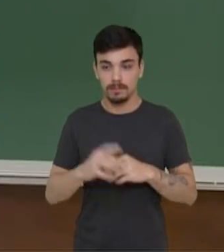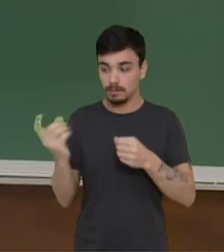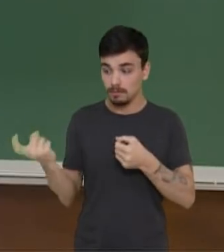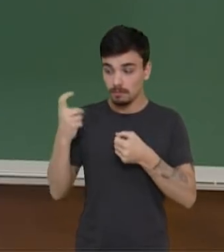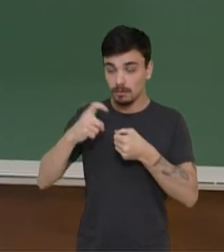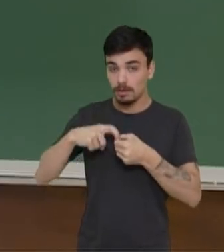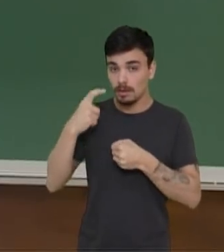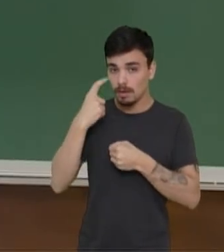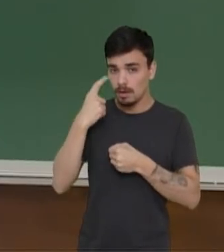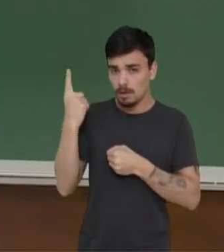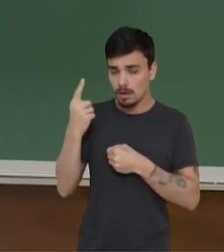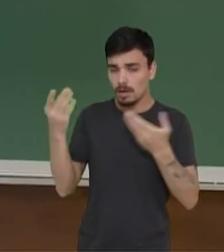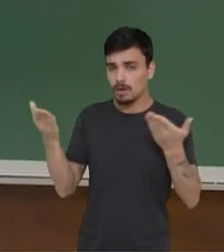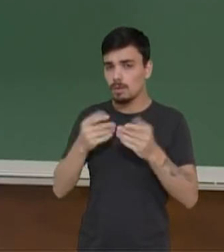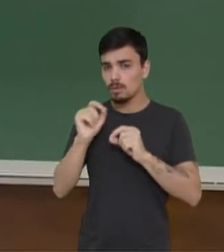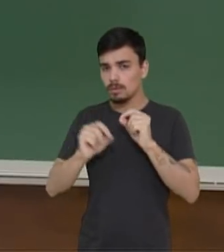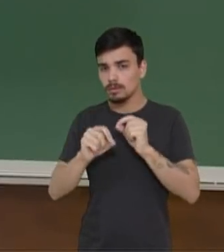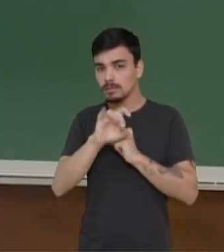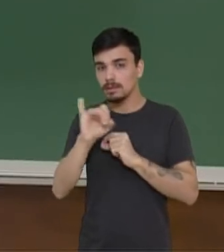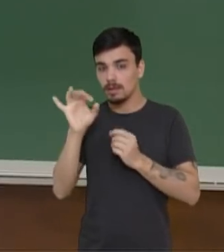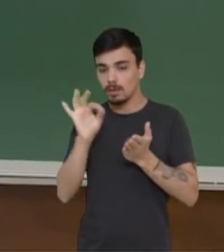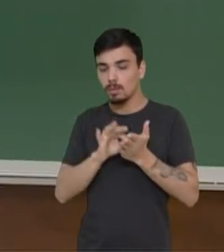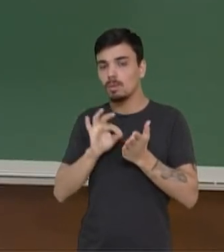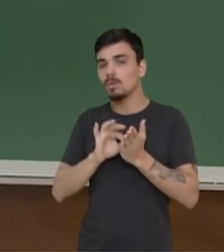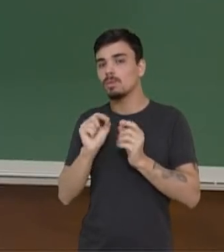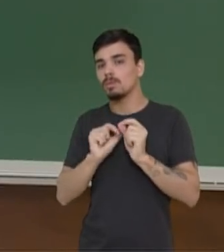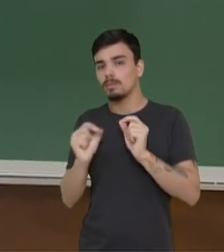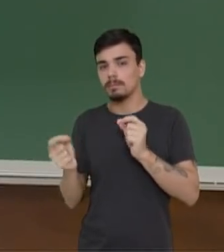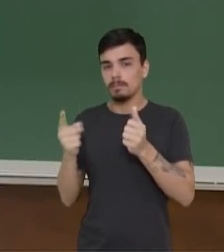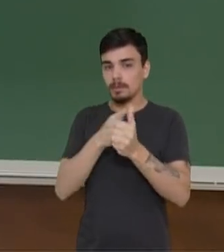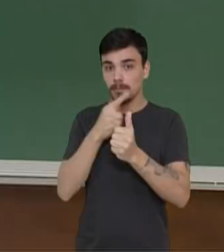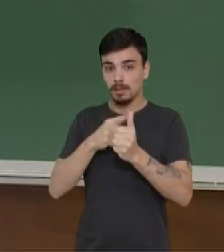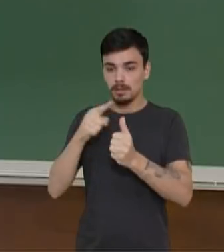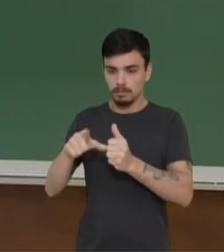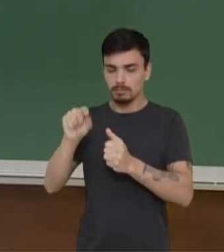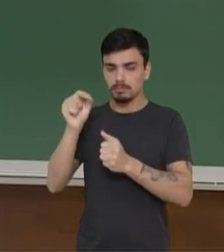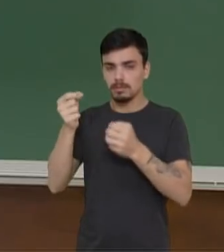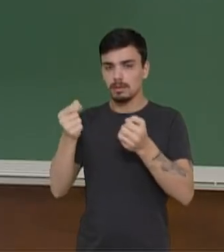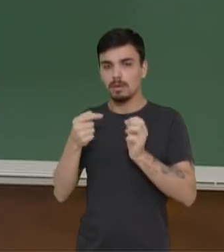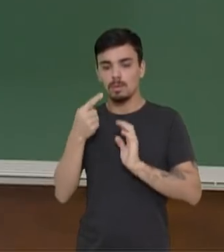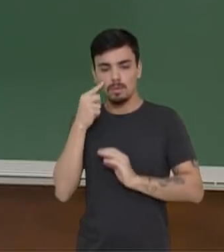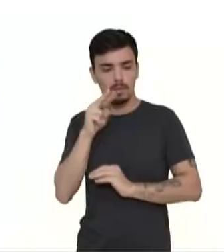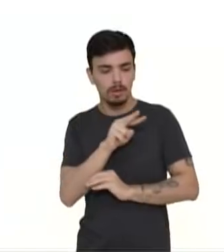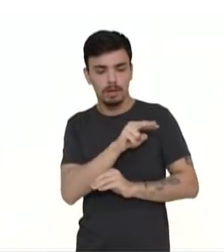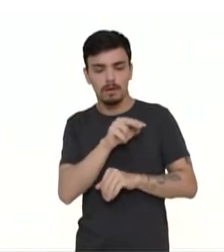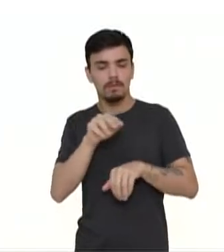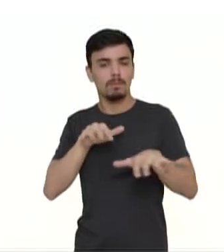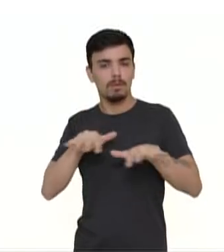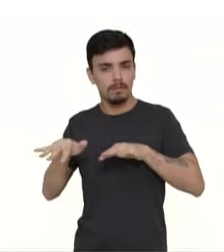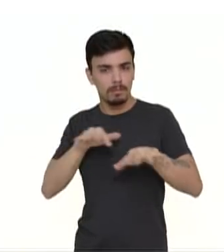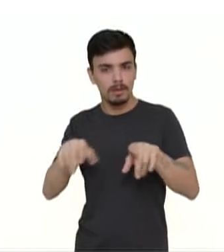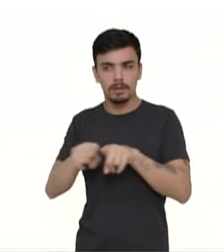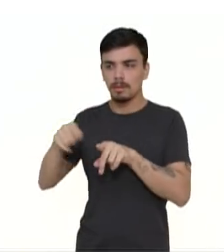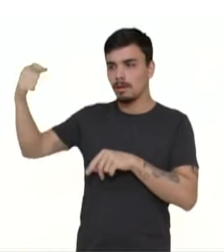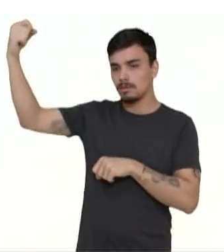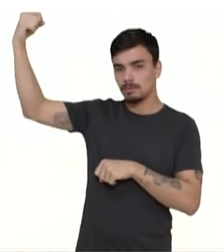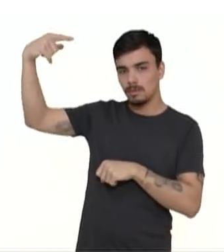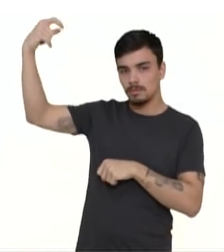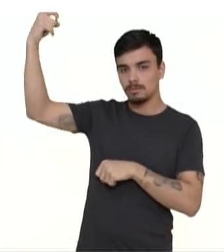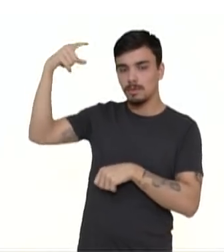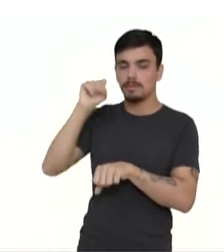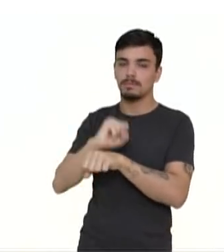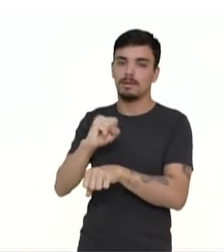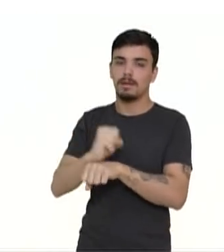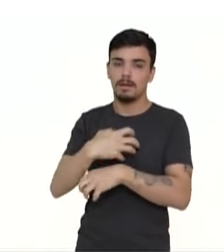Retornando então, pessoal, olha lá, quem assinalou a primeira proposta, né? Ela olhava o movimento, tomava sol e esperava passar o